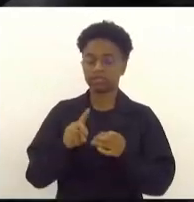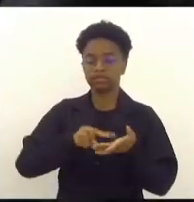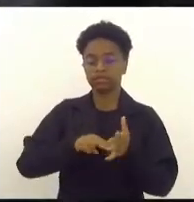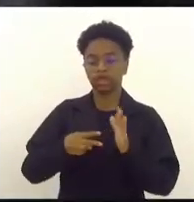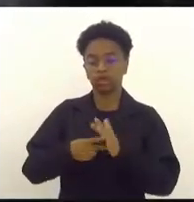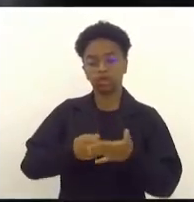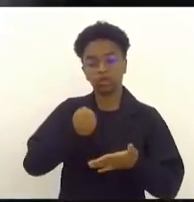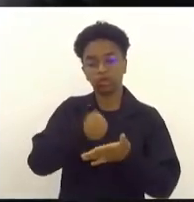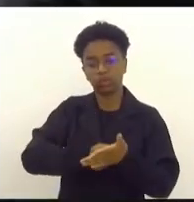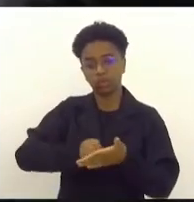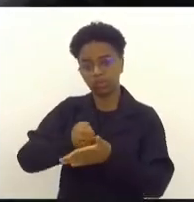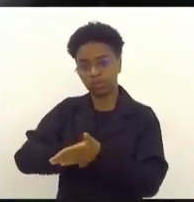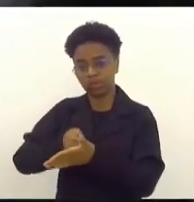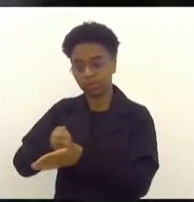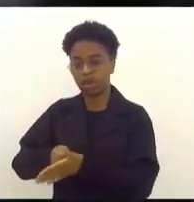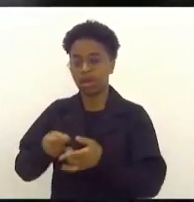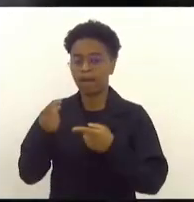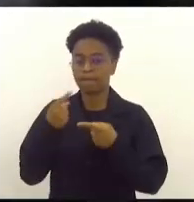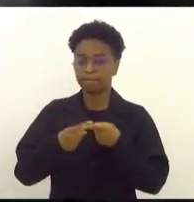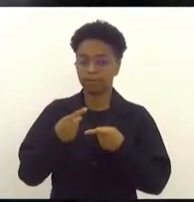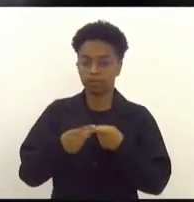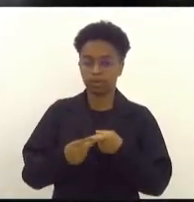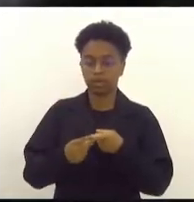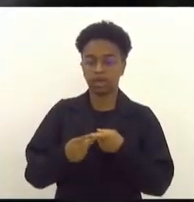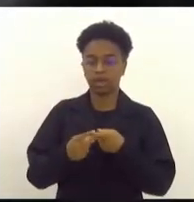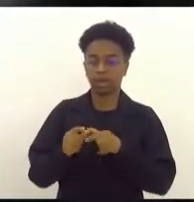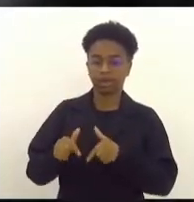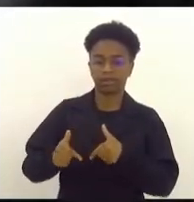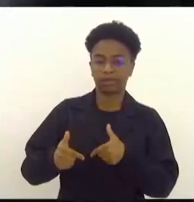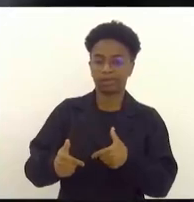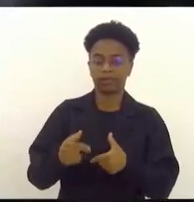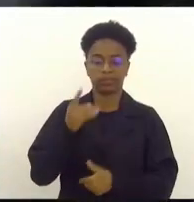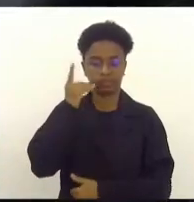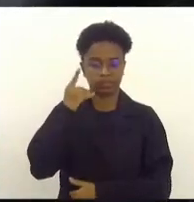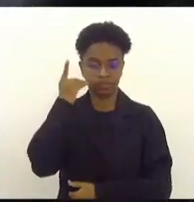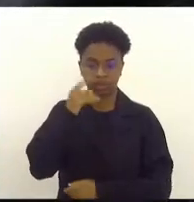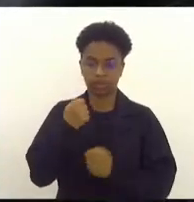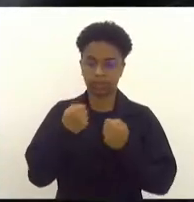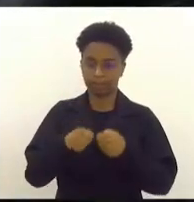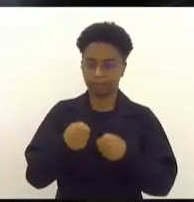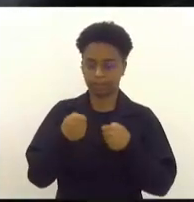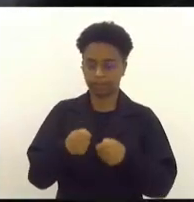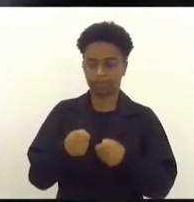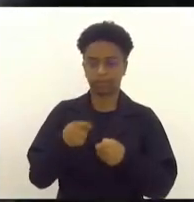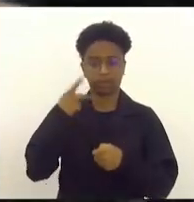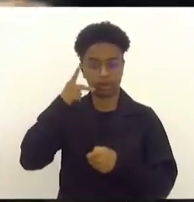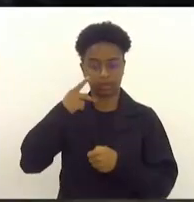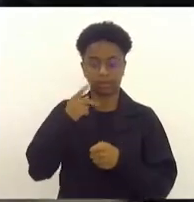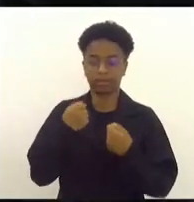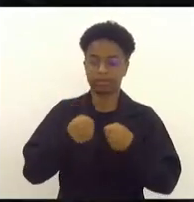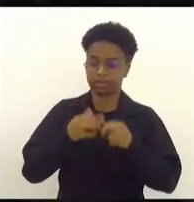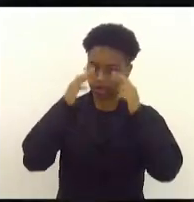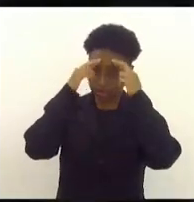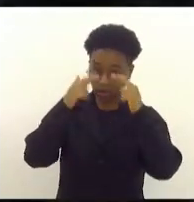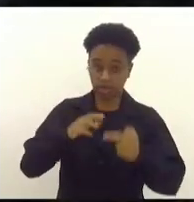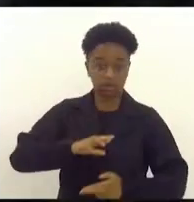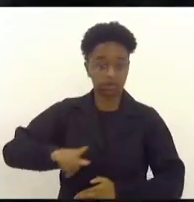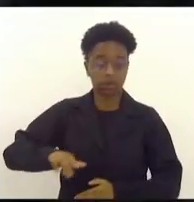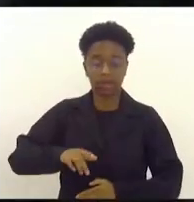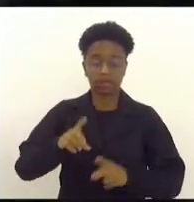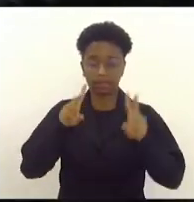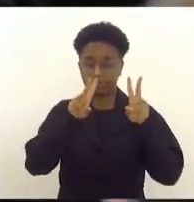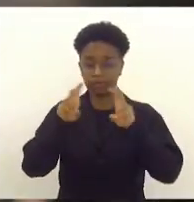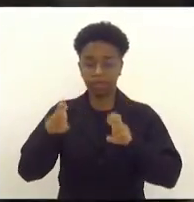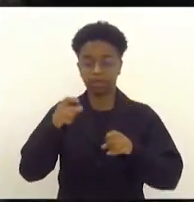para que a prerrogativa parlamentar ela seja respeitada não é tema para ser tratado pelo